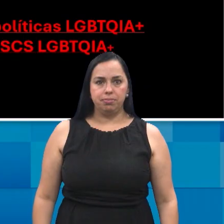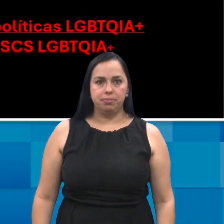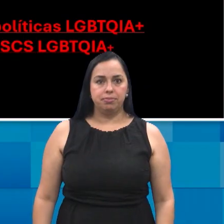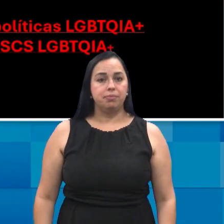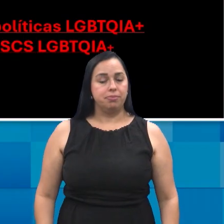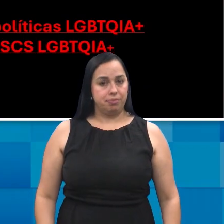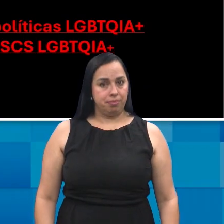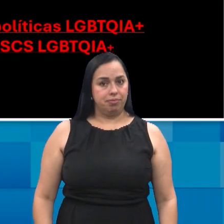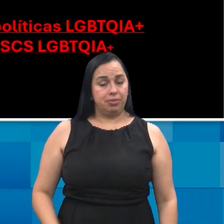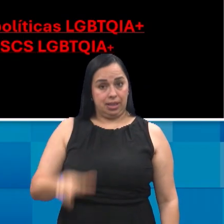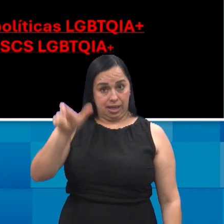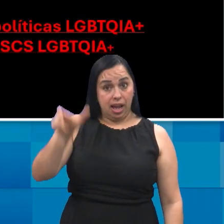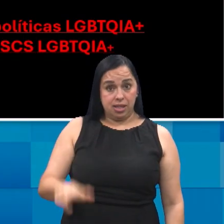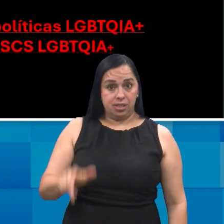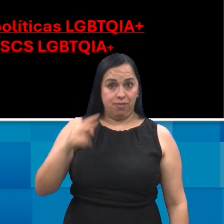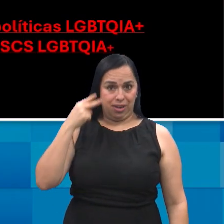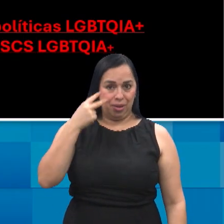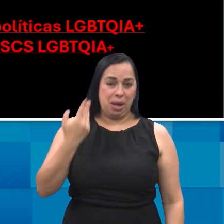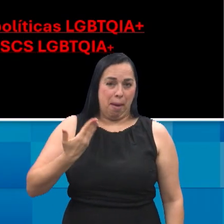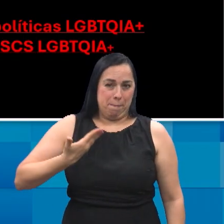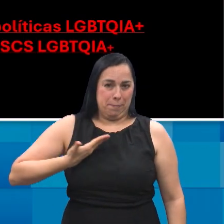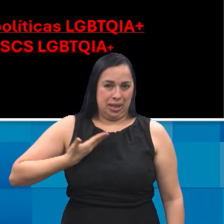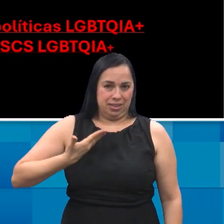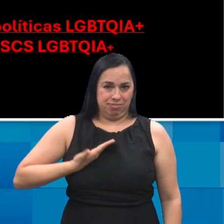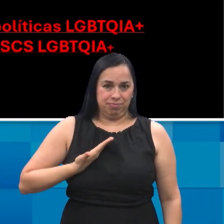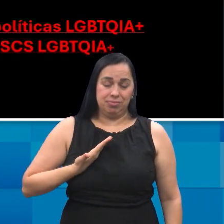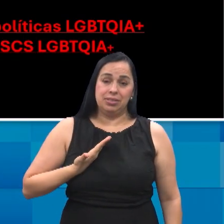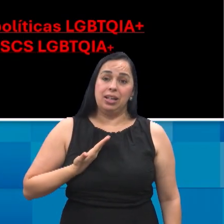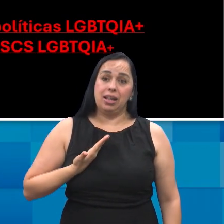meu colega parlamentar, ele trouxe também